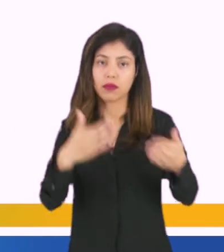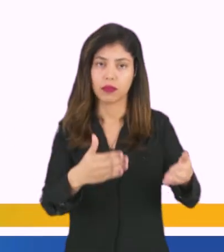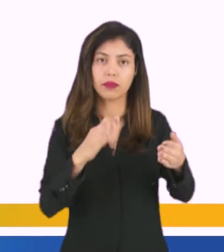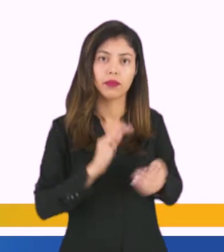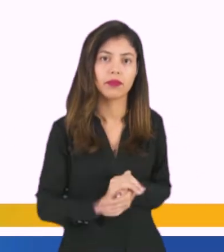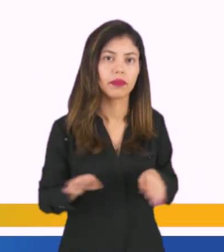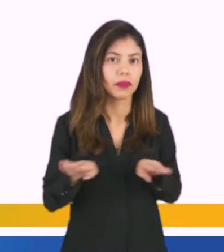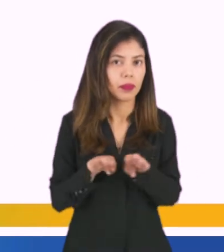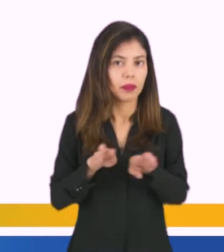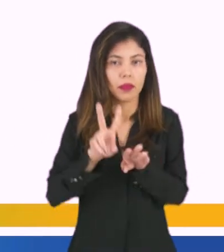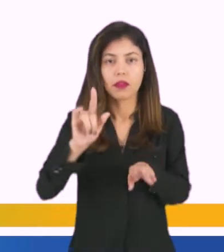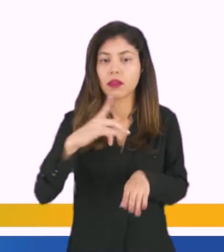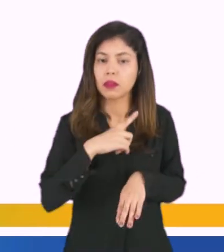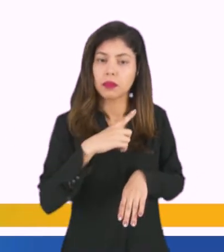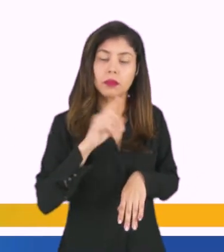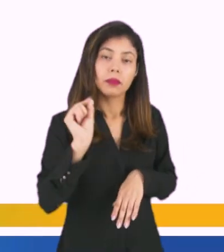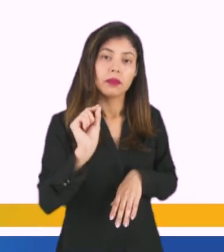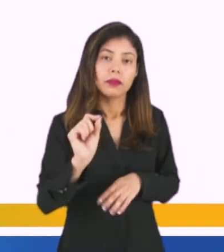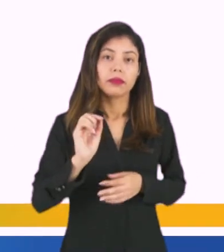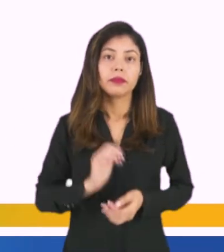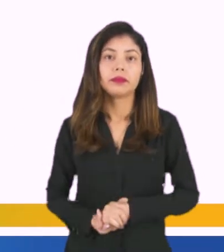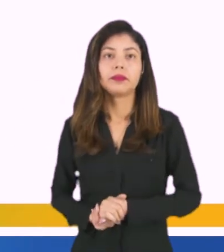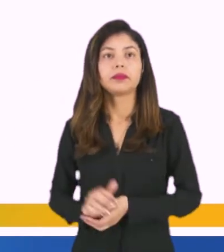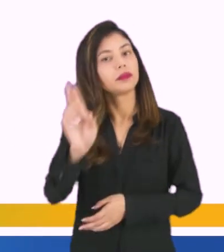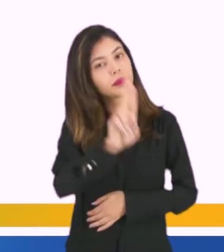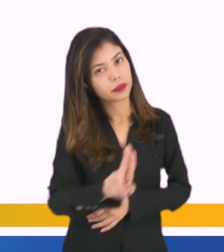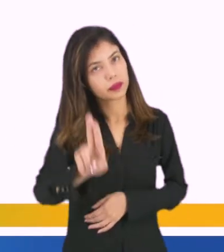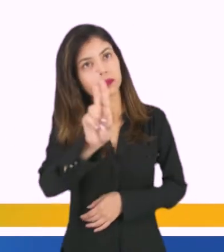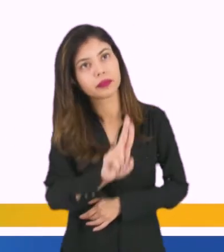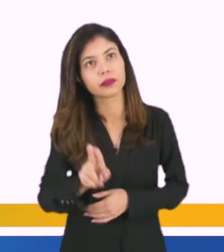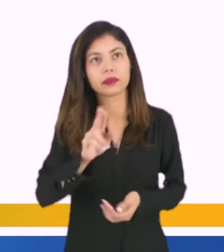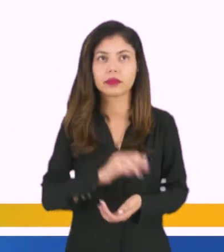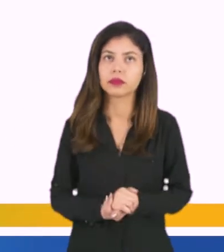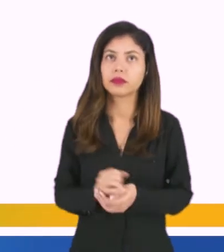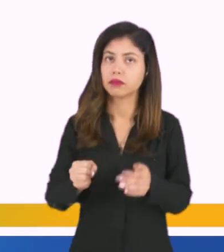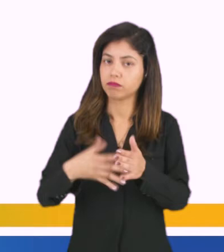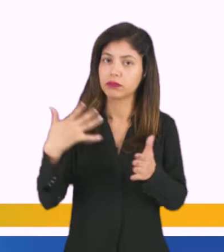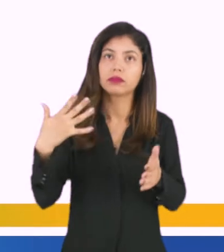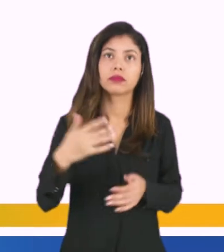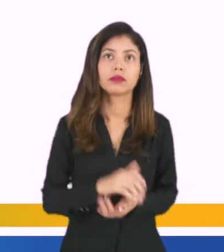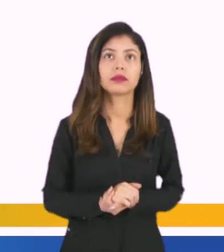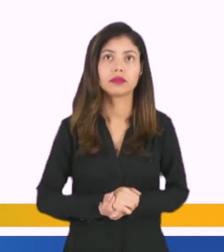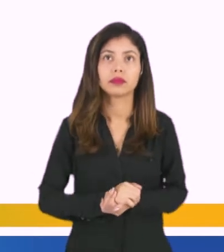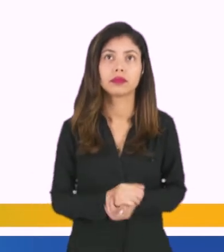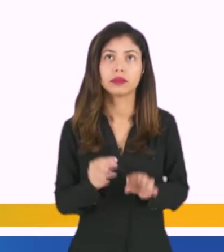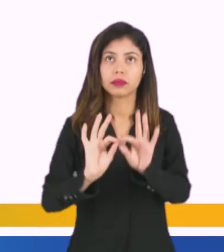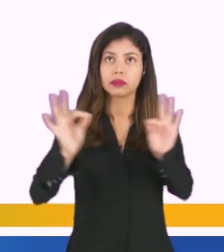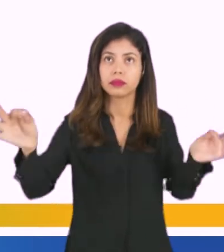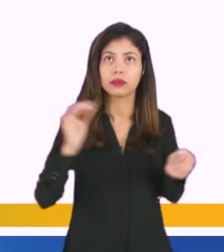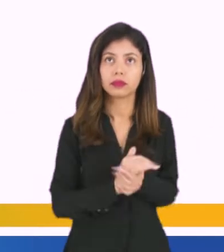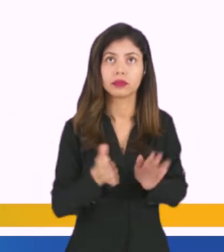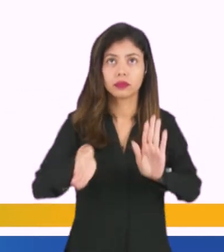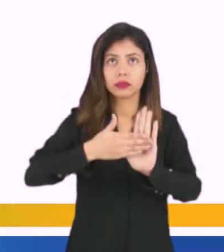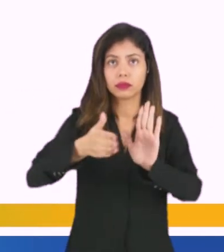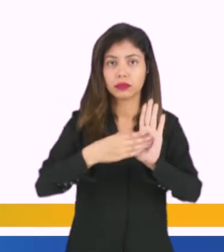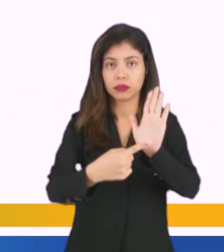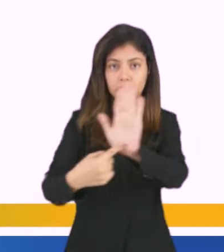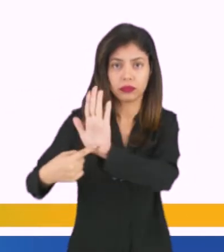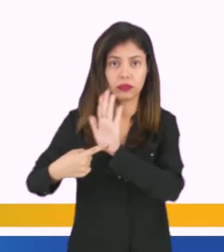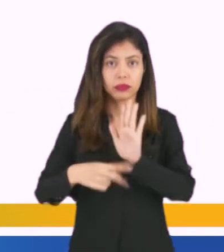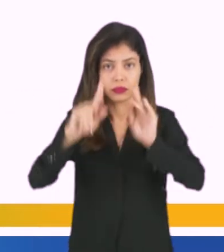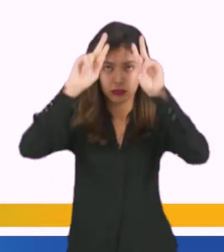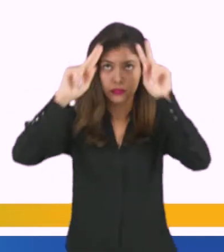ter um recurso, né, uma utilização muito de recursos, que mede a oferta e a demanda de recursos humanos,